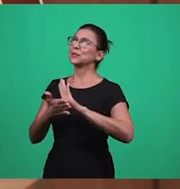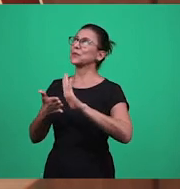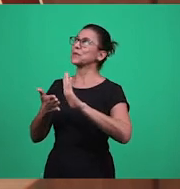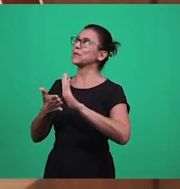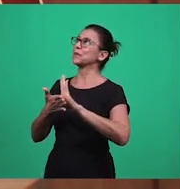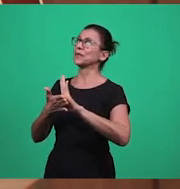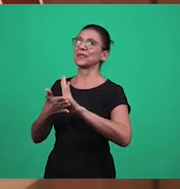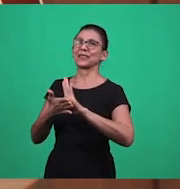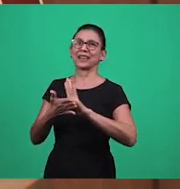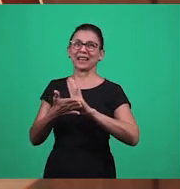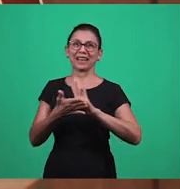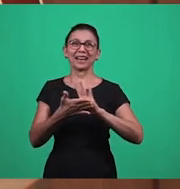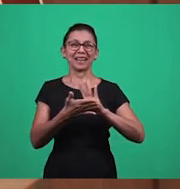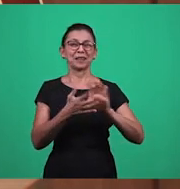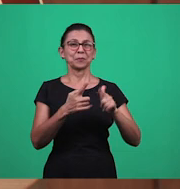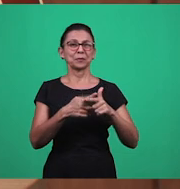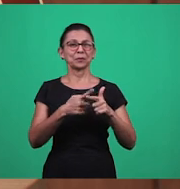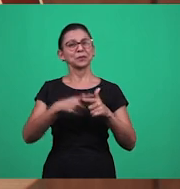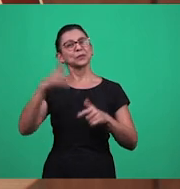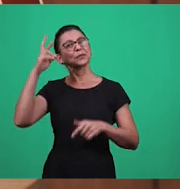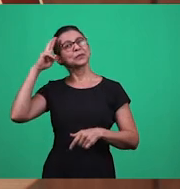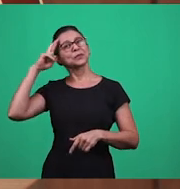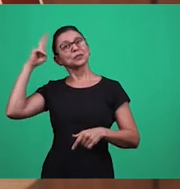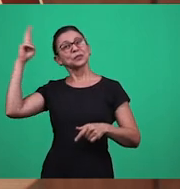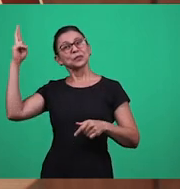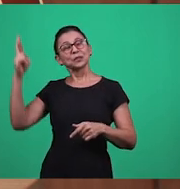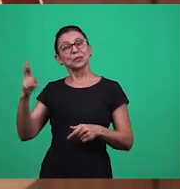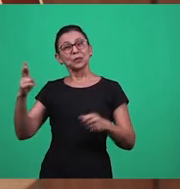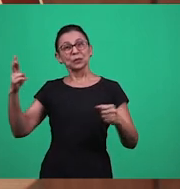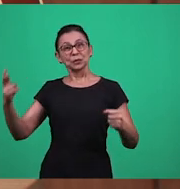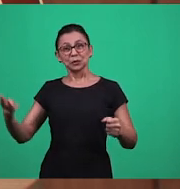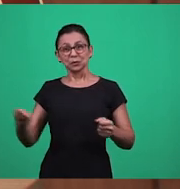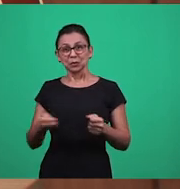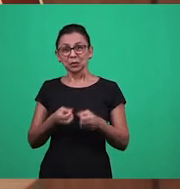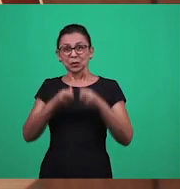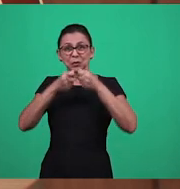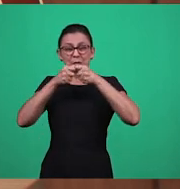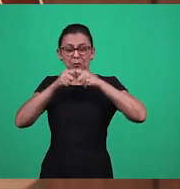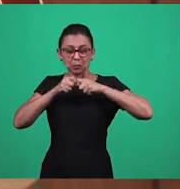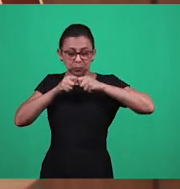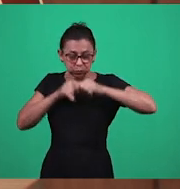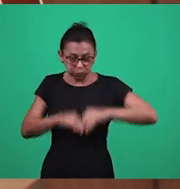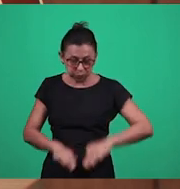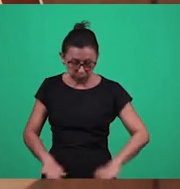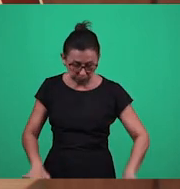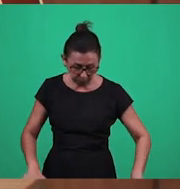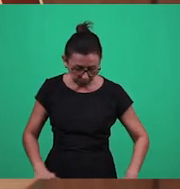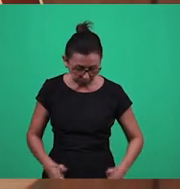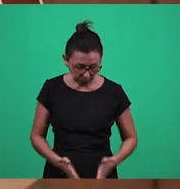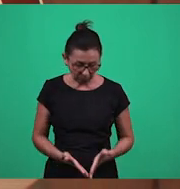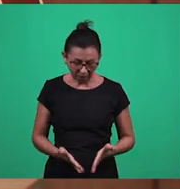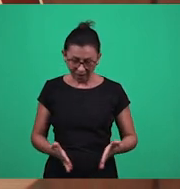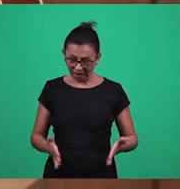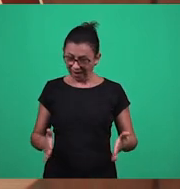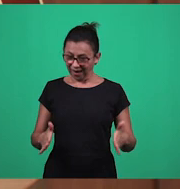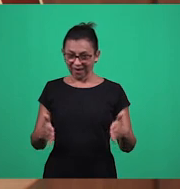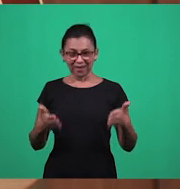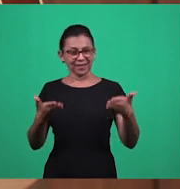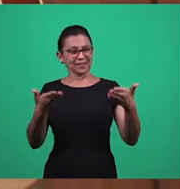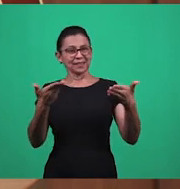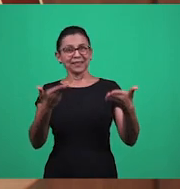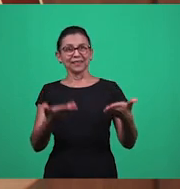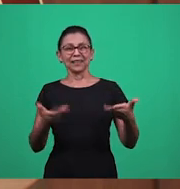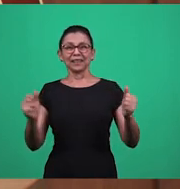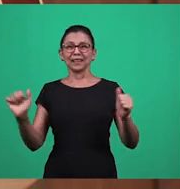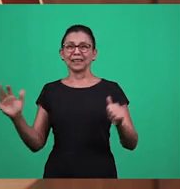Ele, porque Ele nos fez para adorá-lo. Nós também somos instrumentos